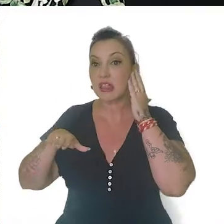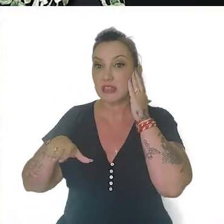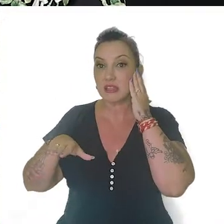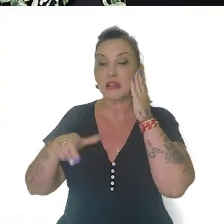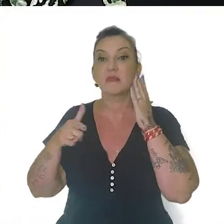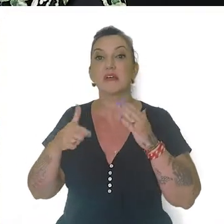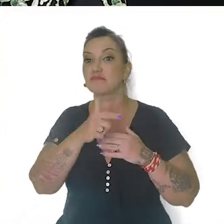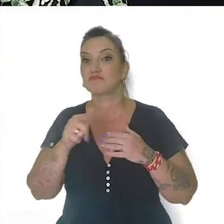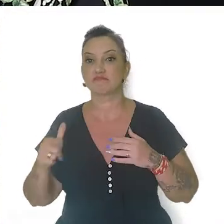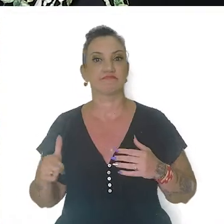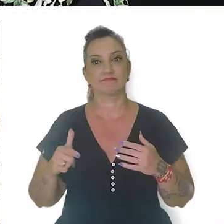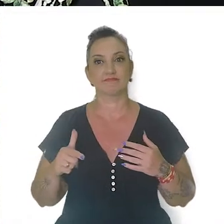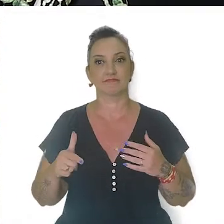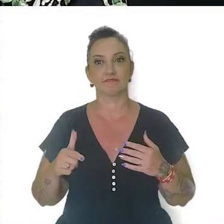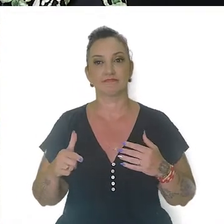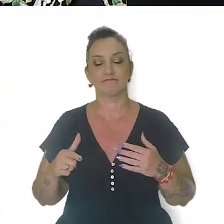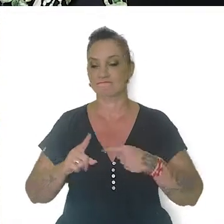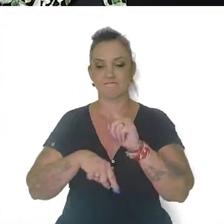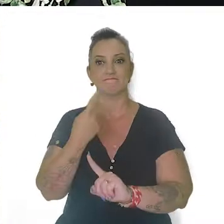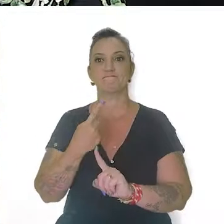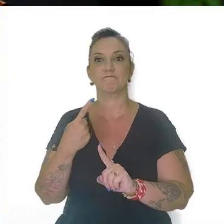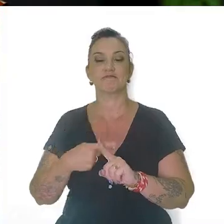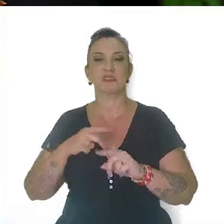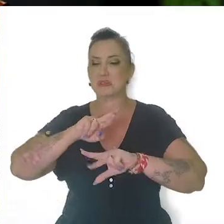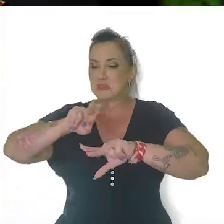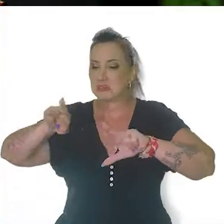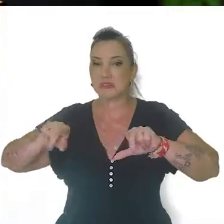de discotecagem, mas elas não vingam.